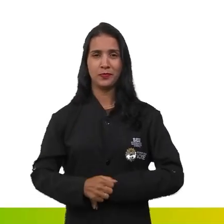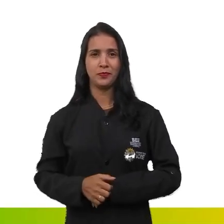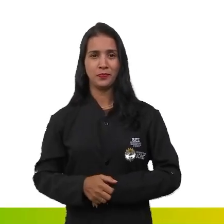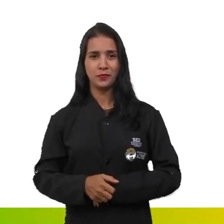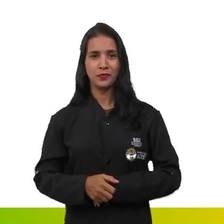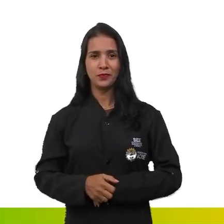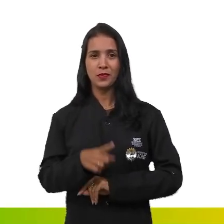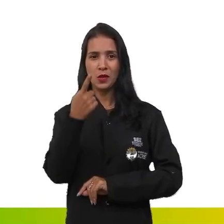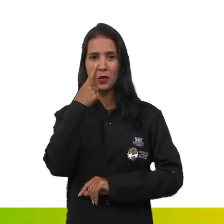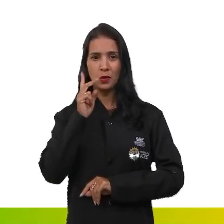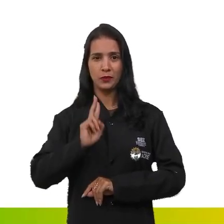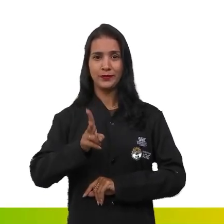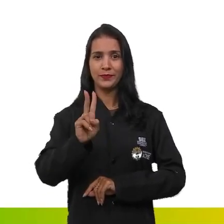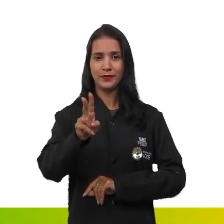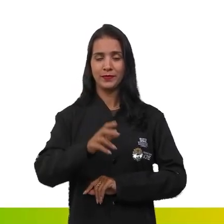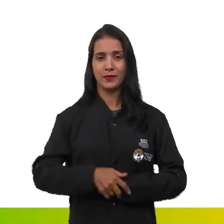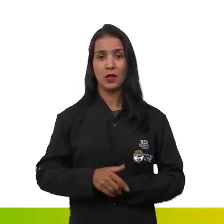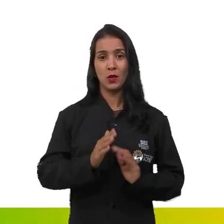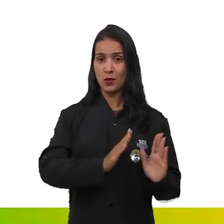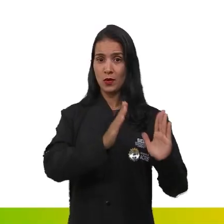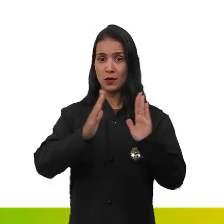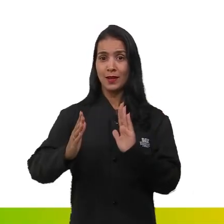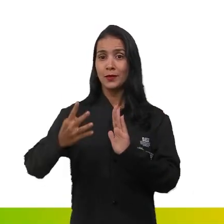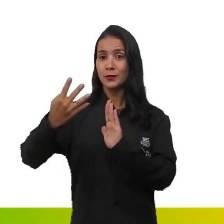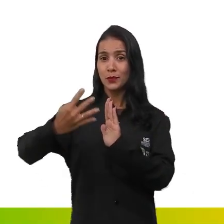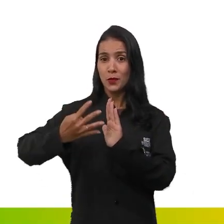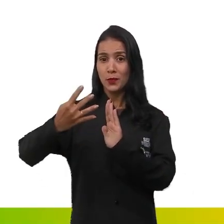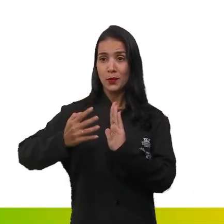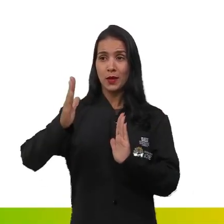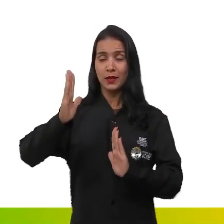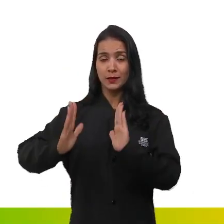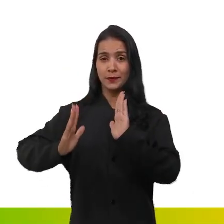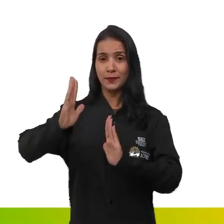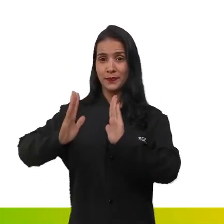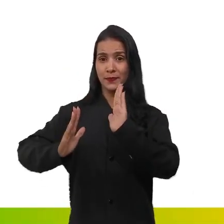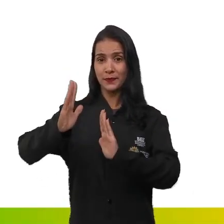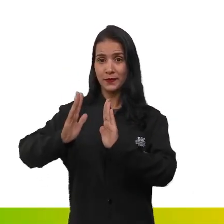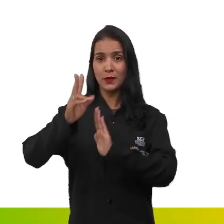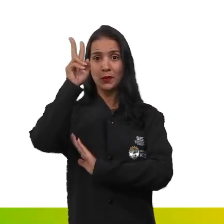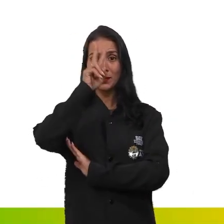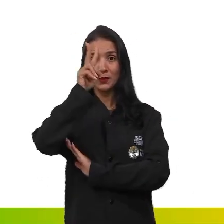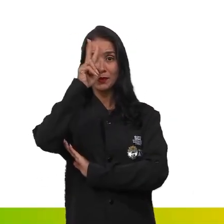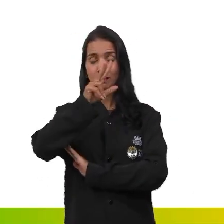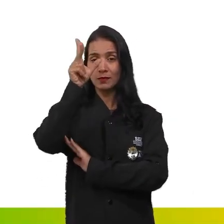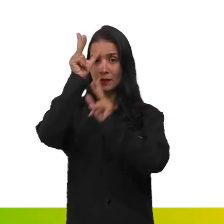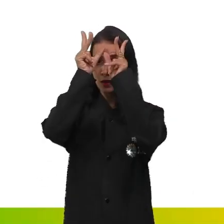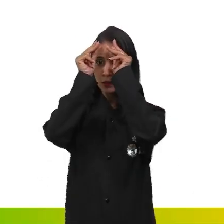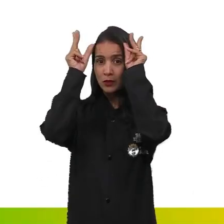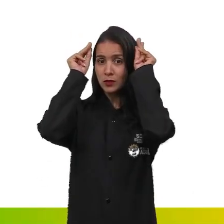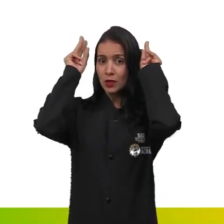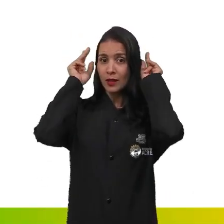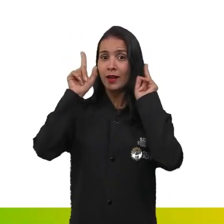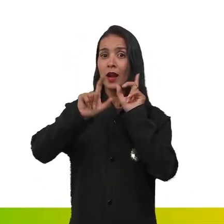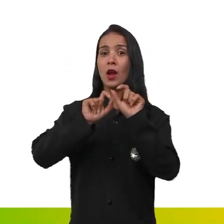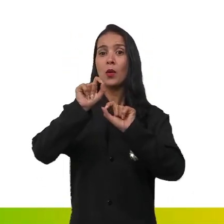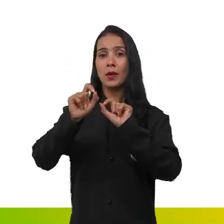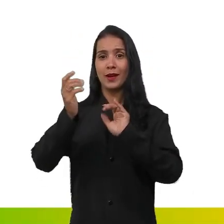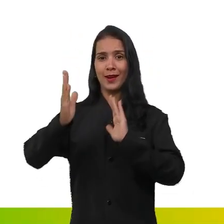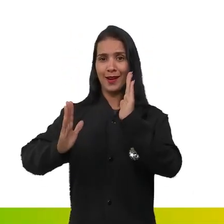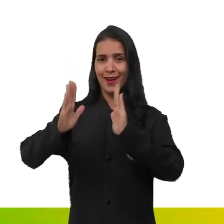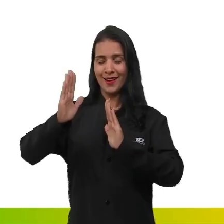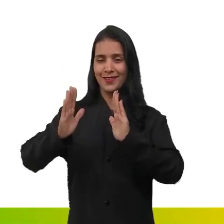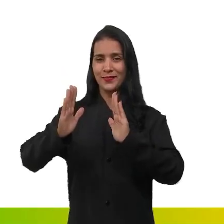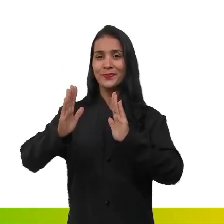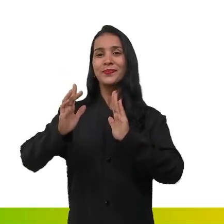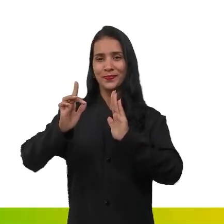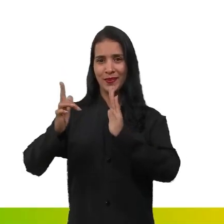então. O quarto período da história grega é o chamado período clássico.